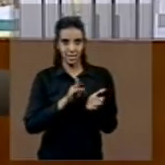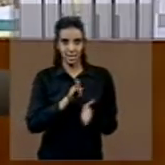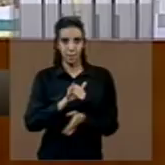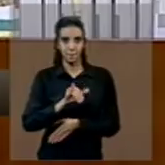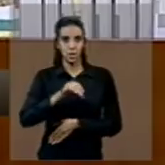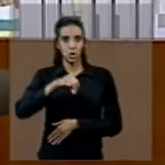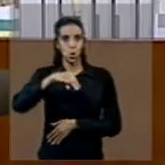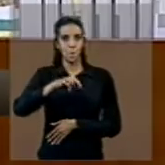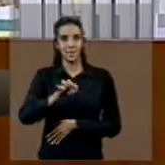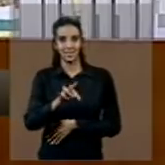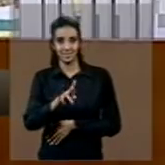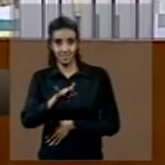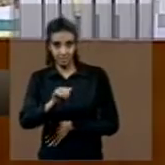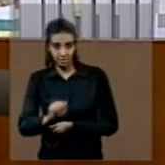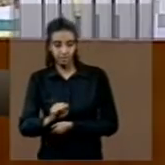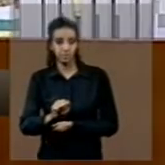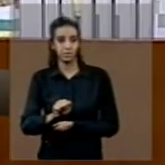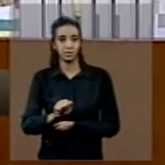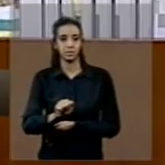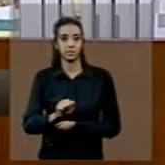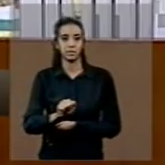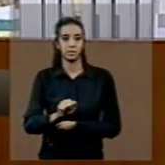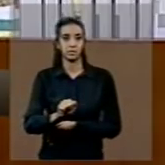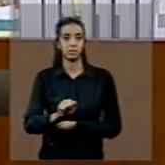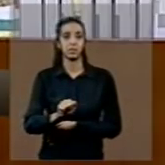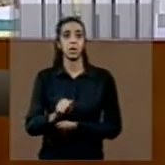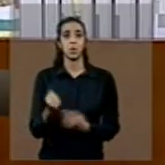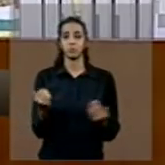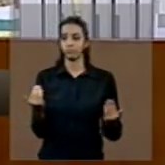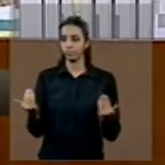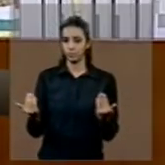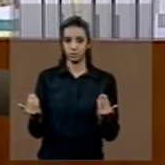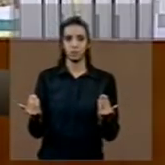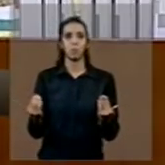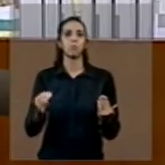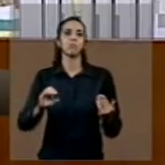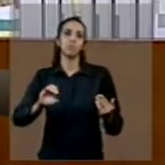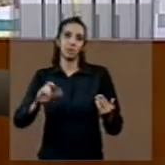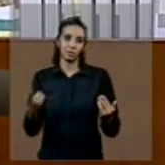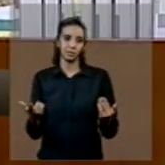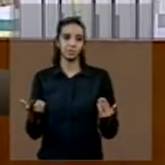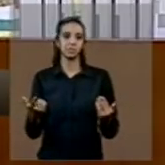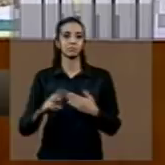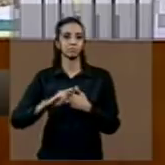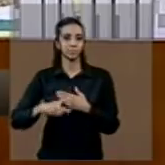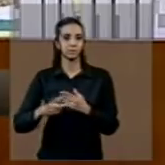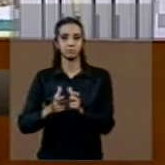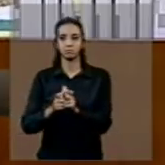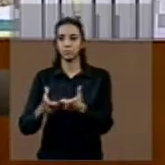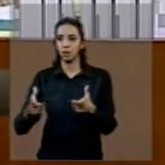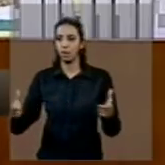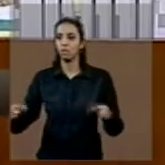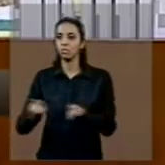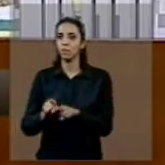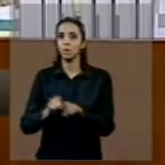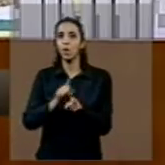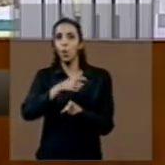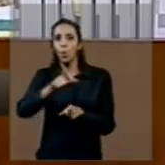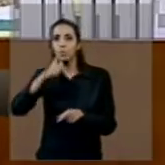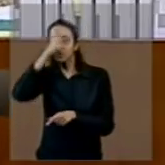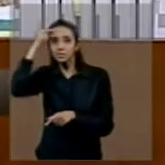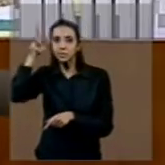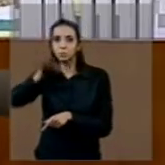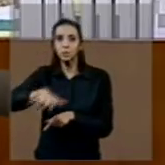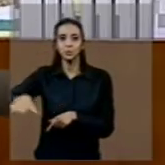de biometria, com o batimento, se ampliaria, por consequência, a captura daquelas que se utilizam